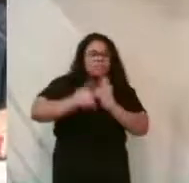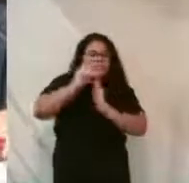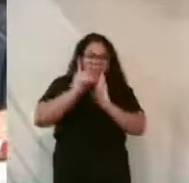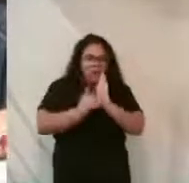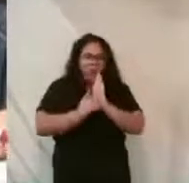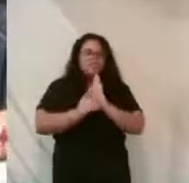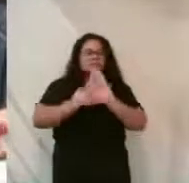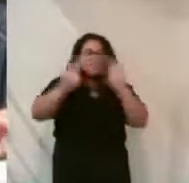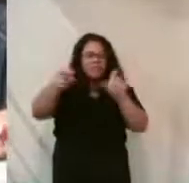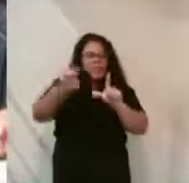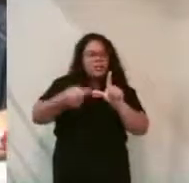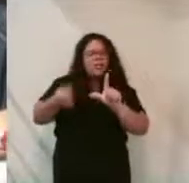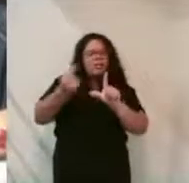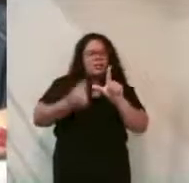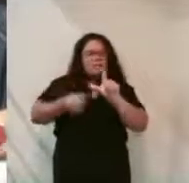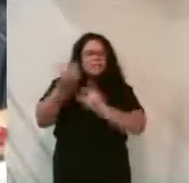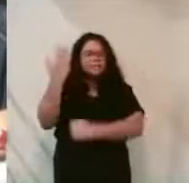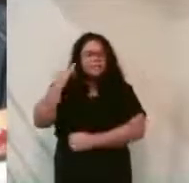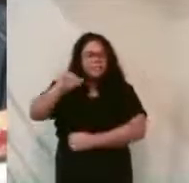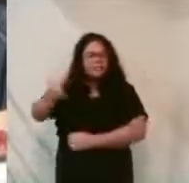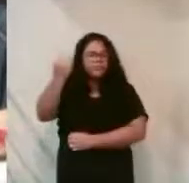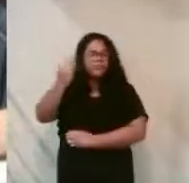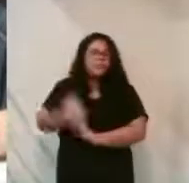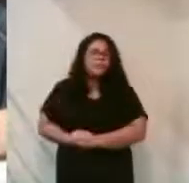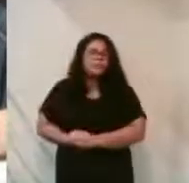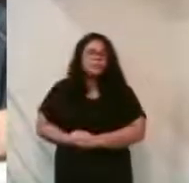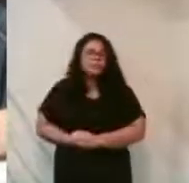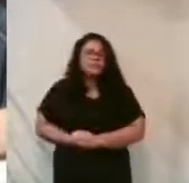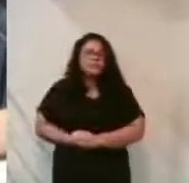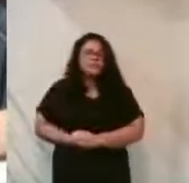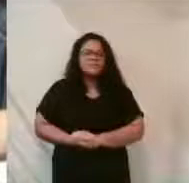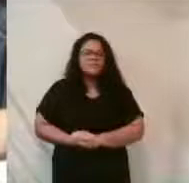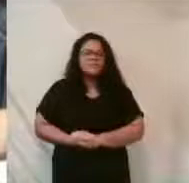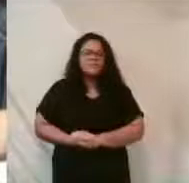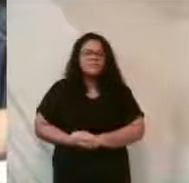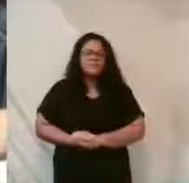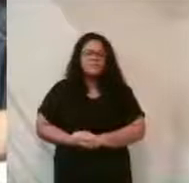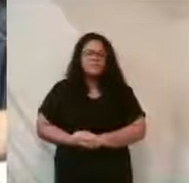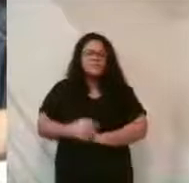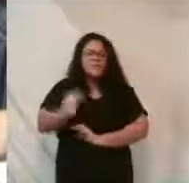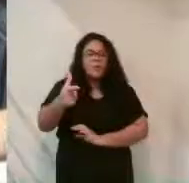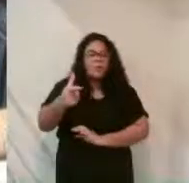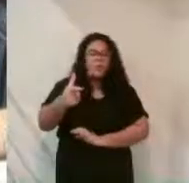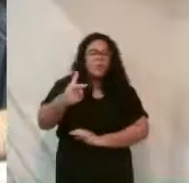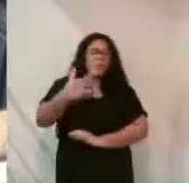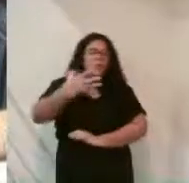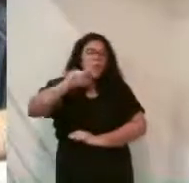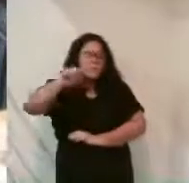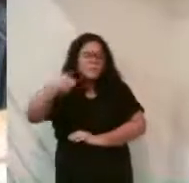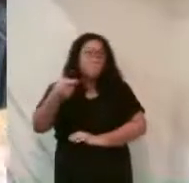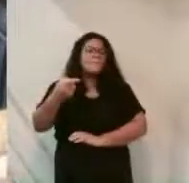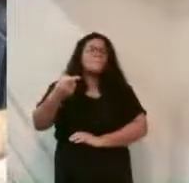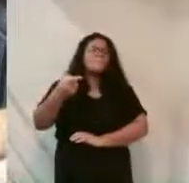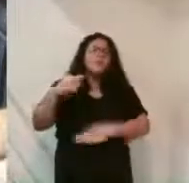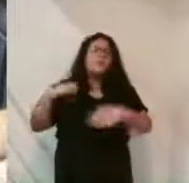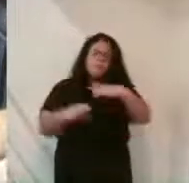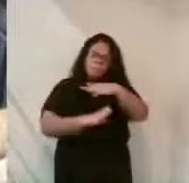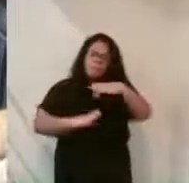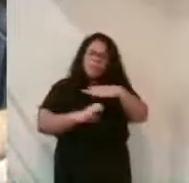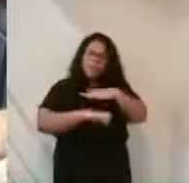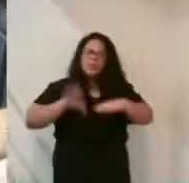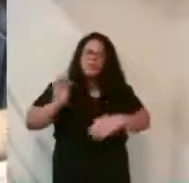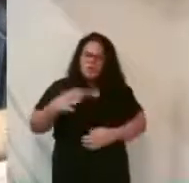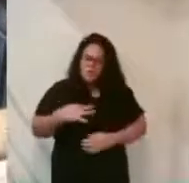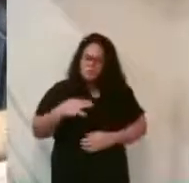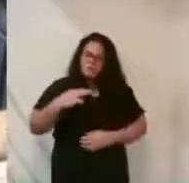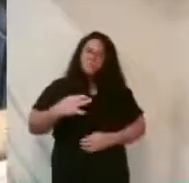janeiro, onde até março deste ano quase 4 mil empresas se habilitaram, e foi sem a necessidade de uma ação judicial, mas